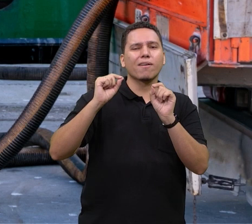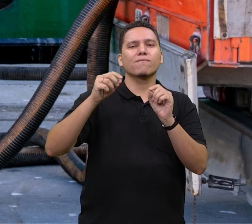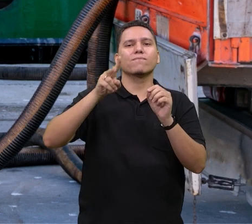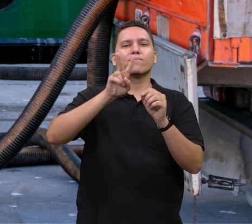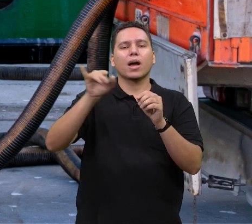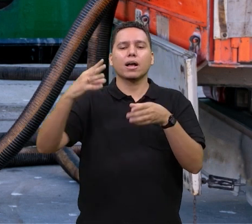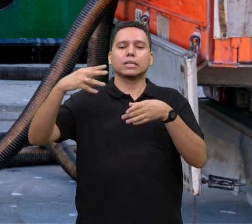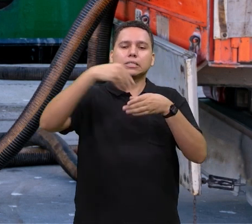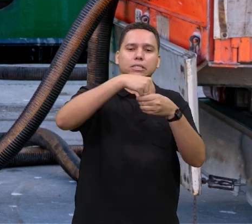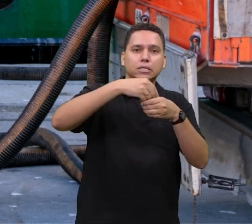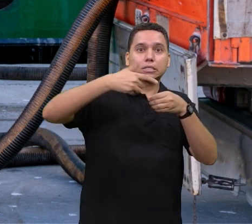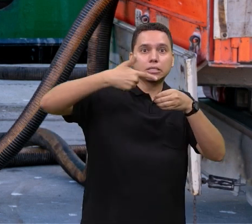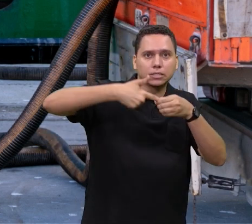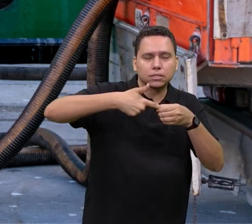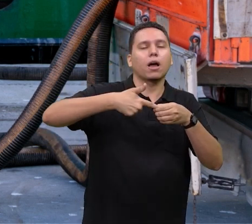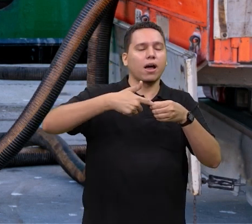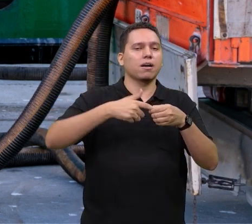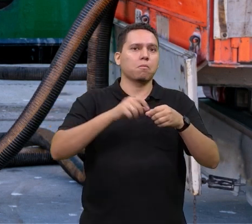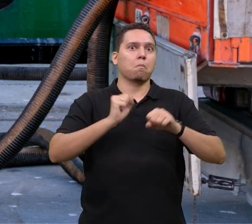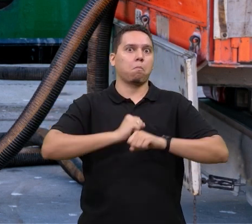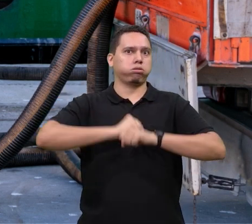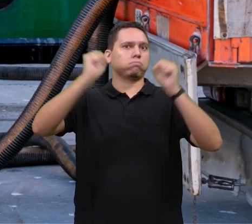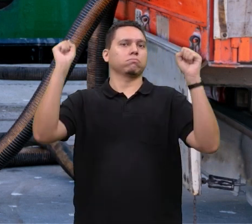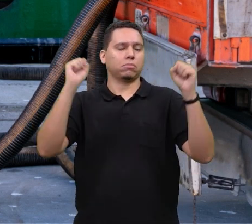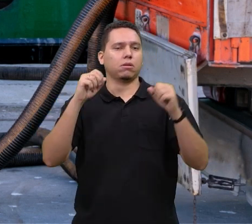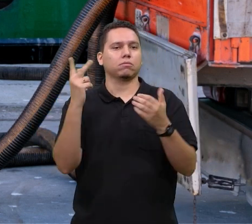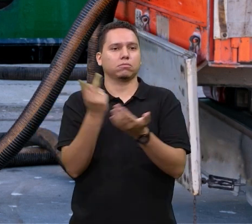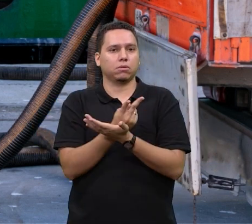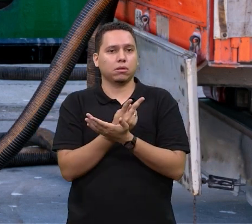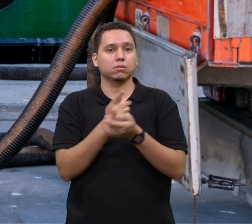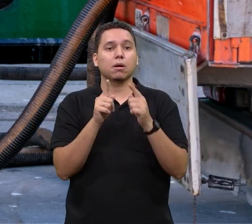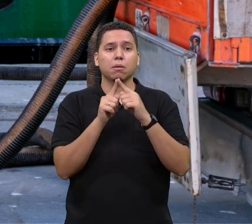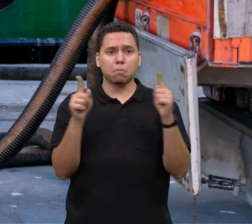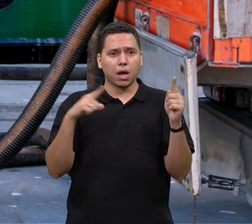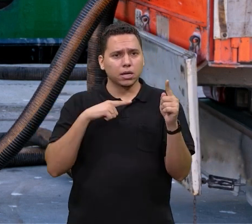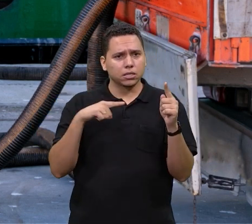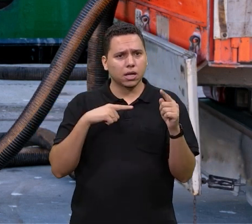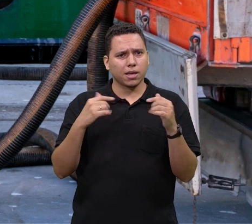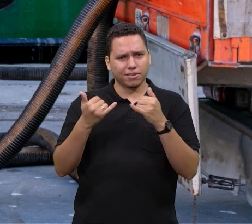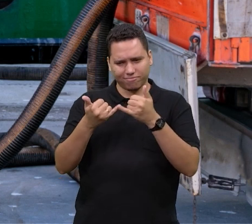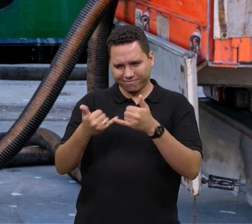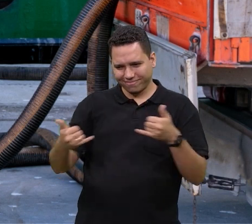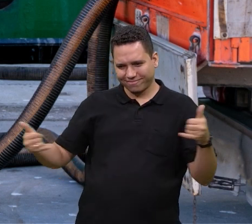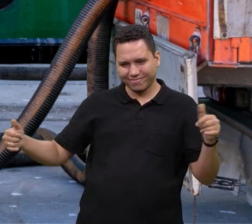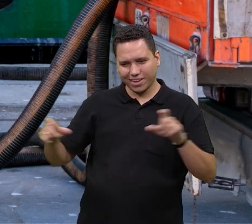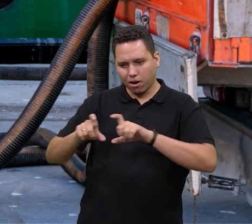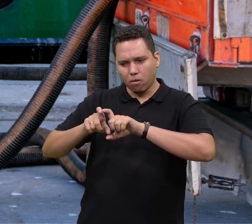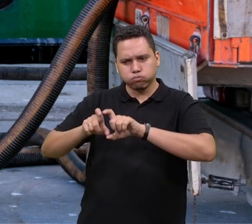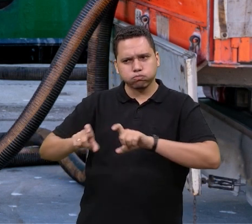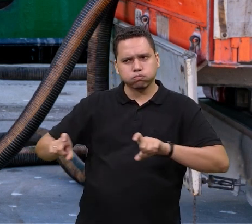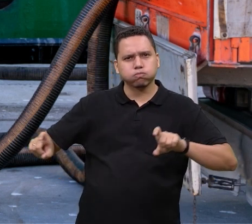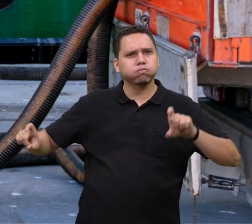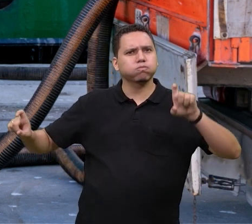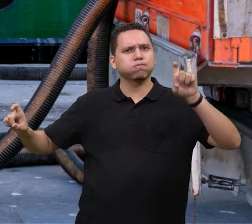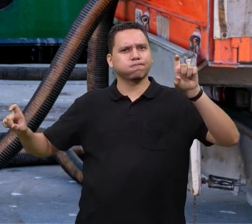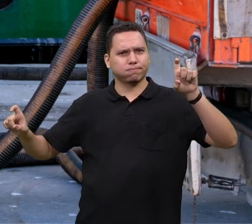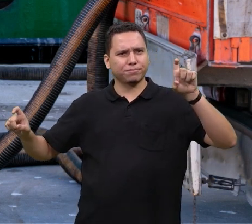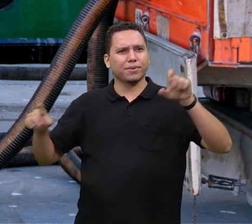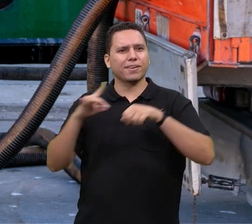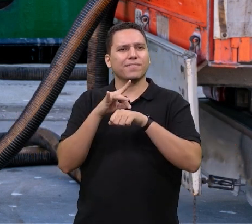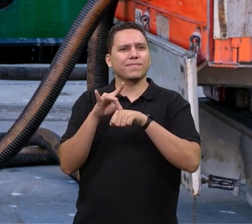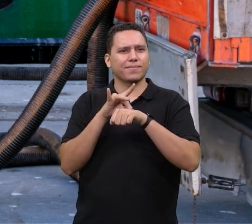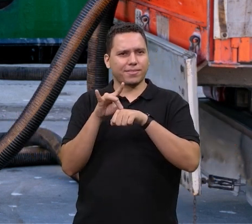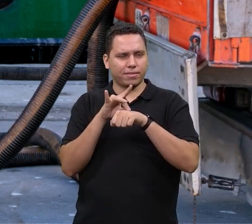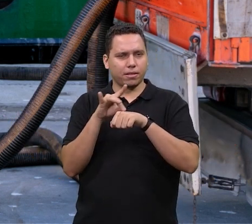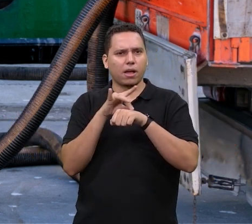aterramento, que é esse fiozinho que você consegue ver aqui, ó, embaixo aqui, tá vendo? Esse fio encostado na terra é um fio que faz com que, nesse